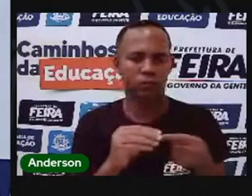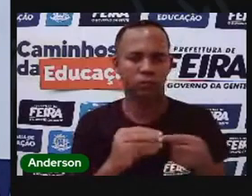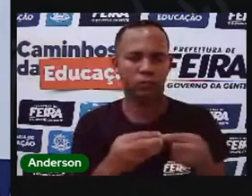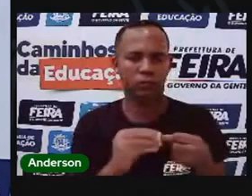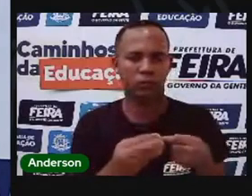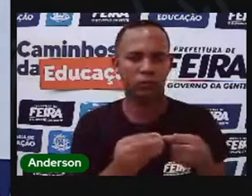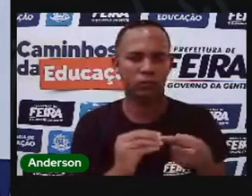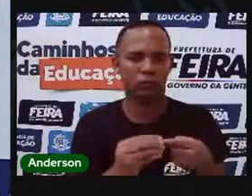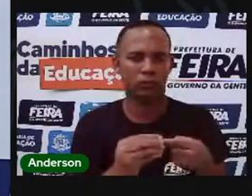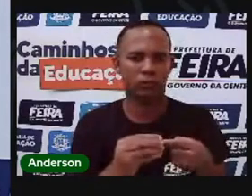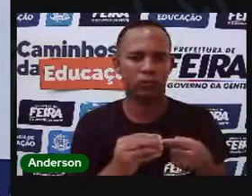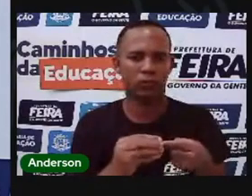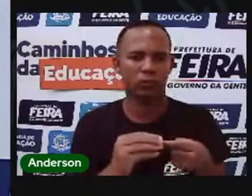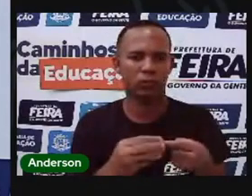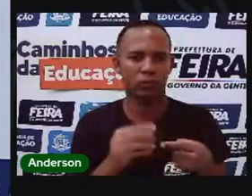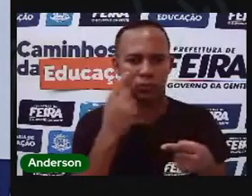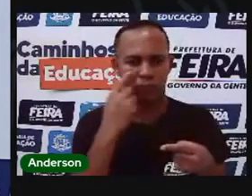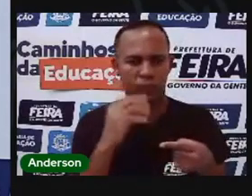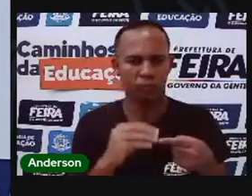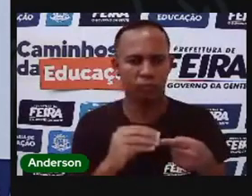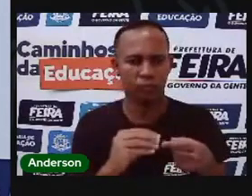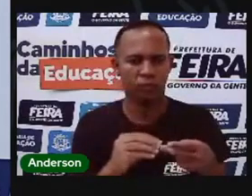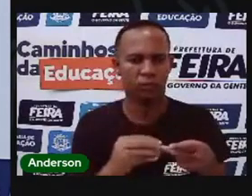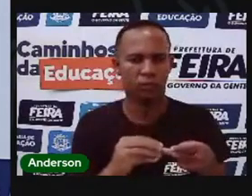um. Normal cair, viu, gente?